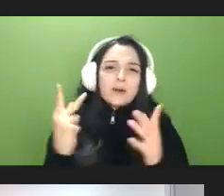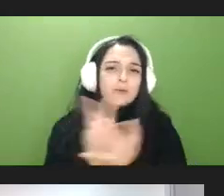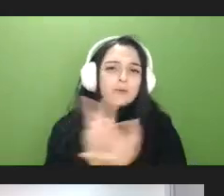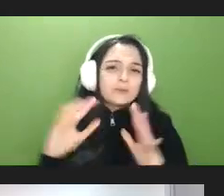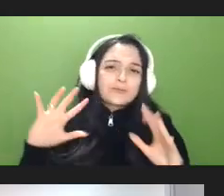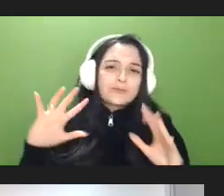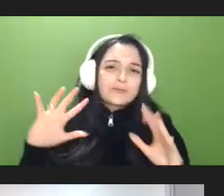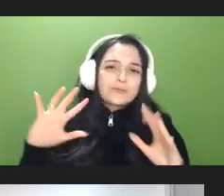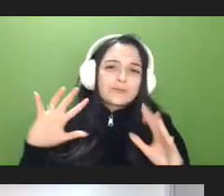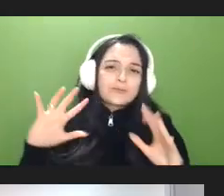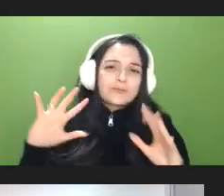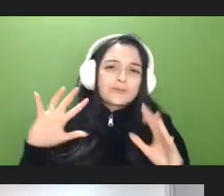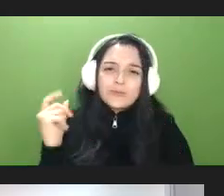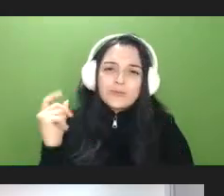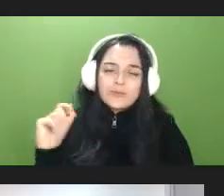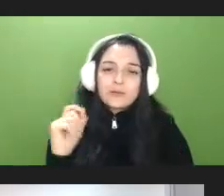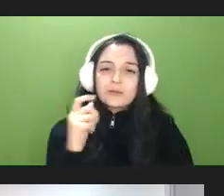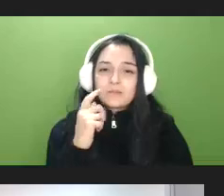que é